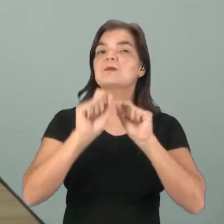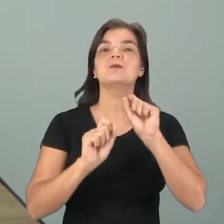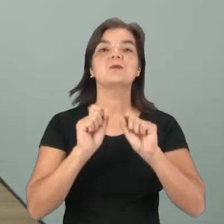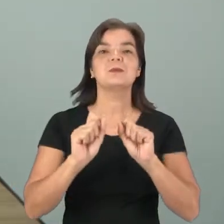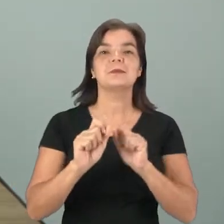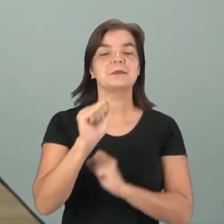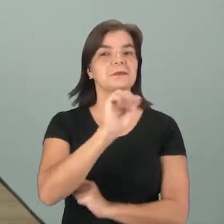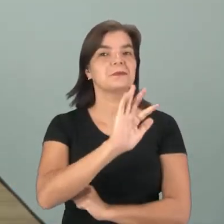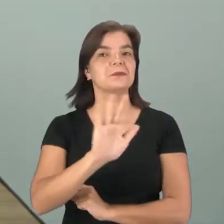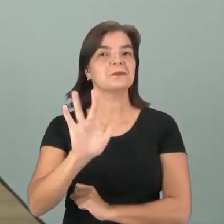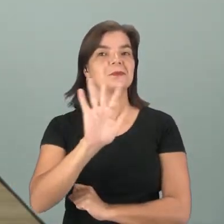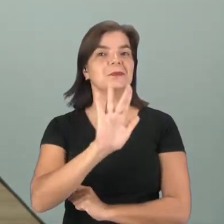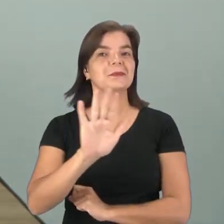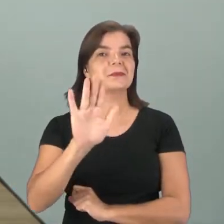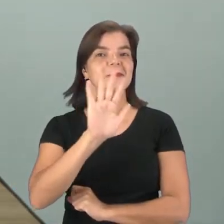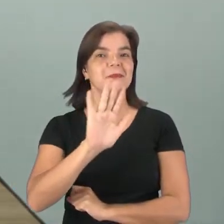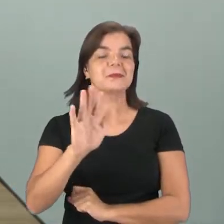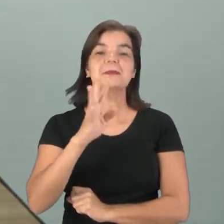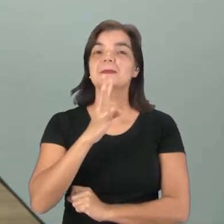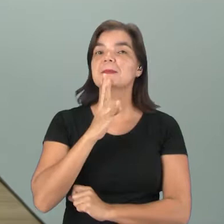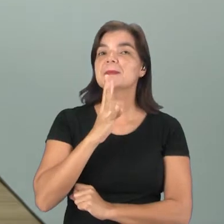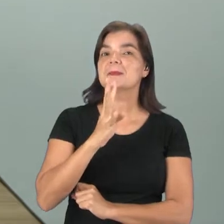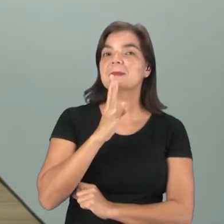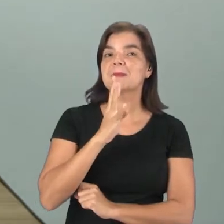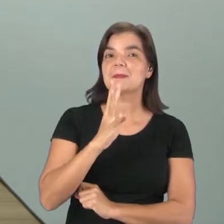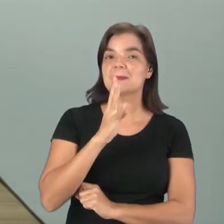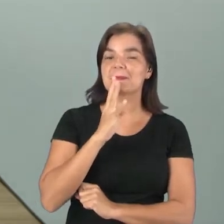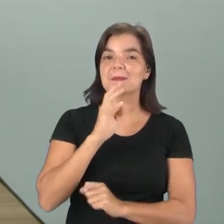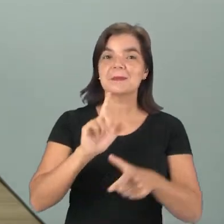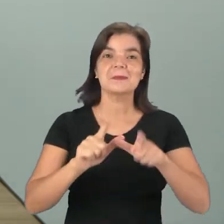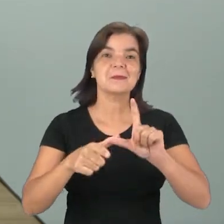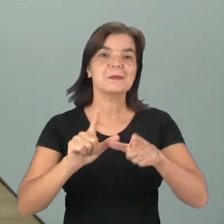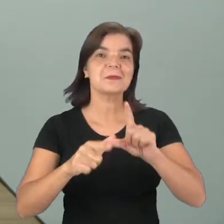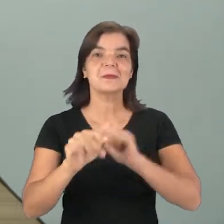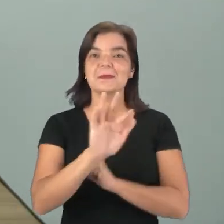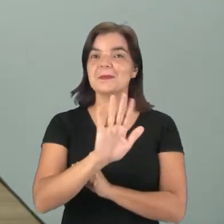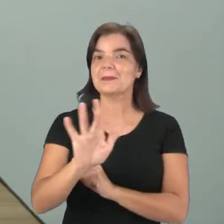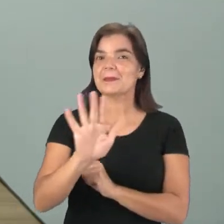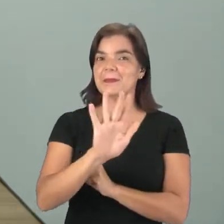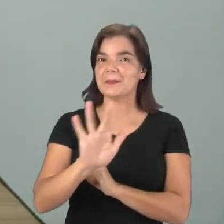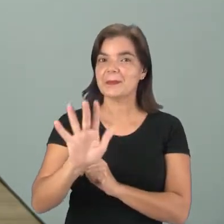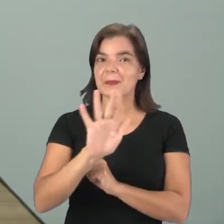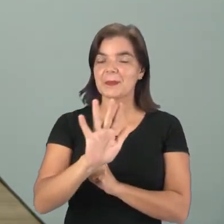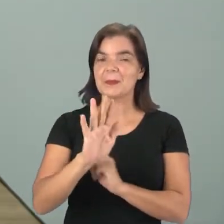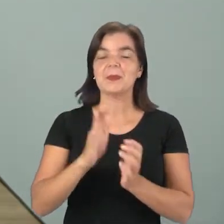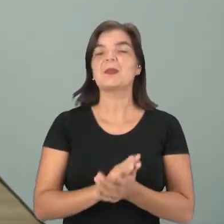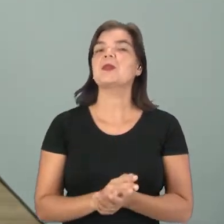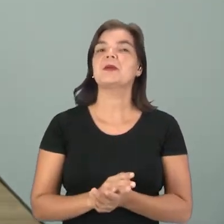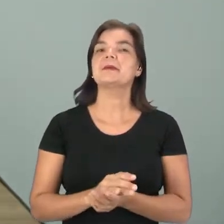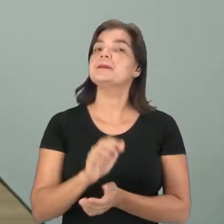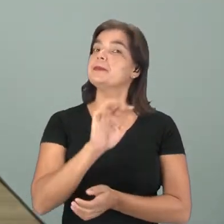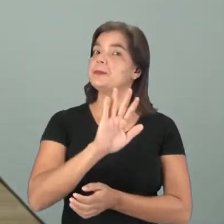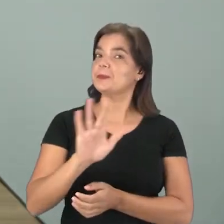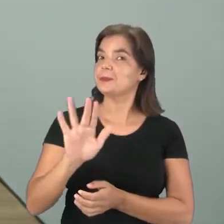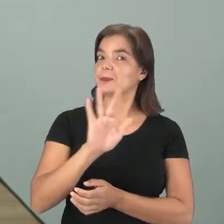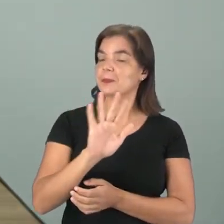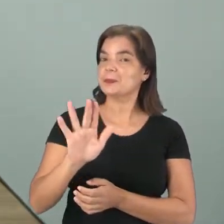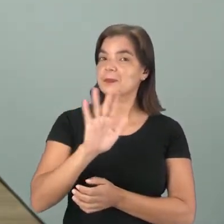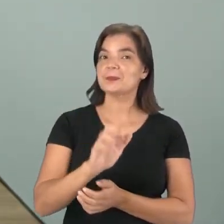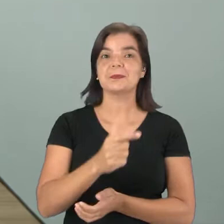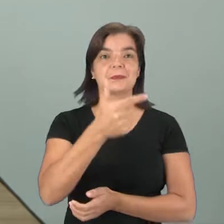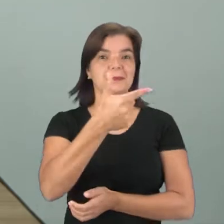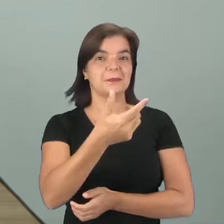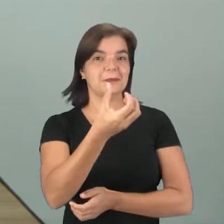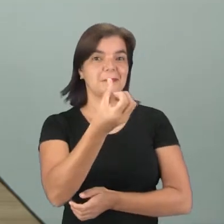o alfabeto nós vamos conhecer as letras do alfabeto o nosso alfabeto é